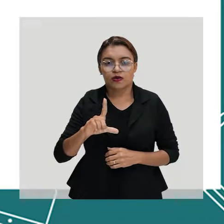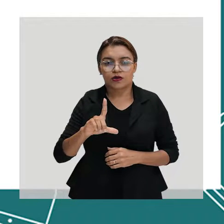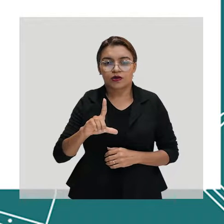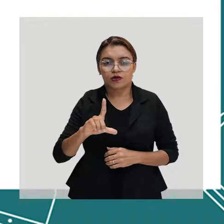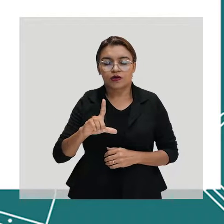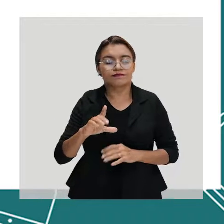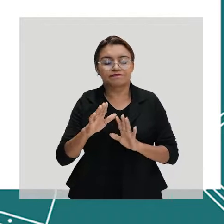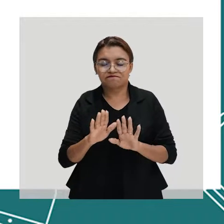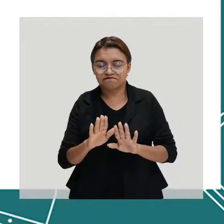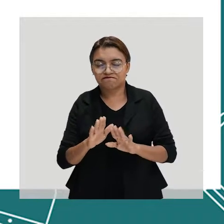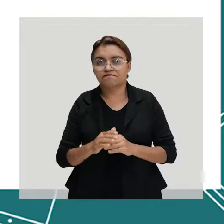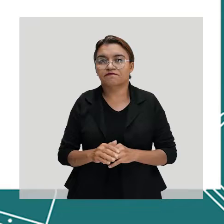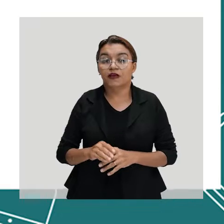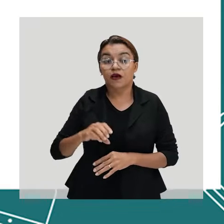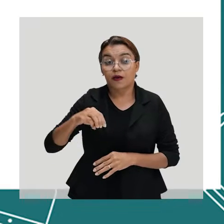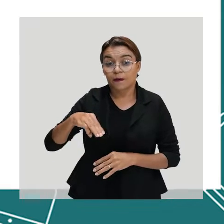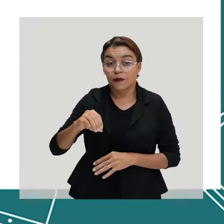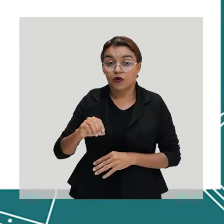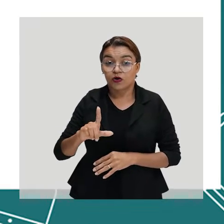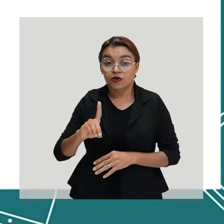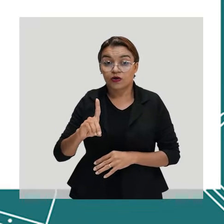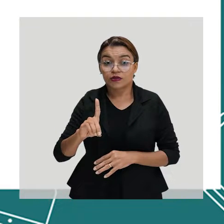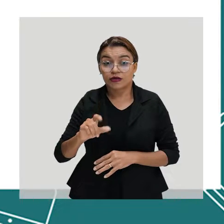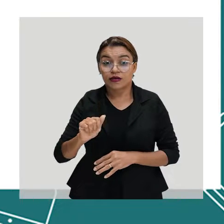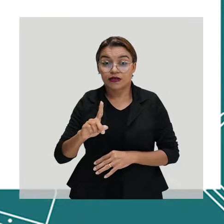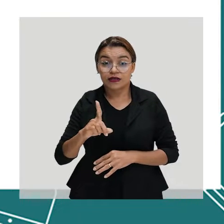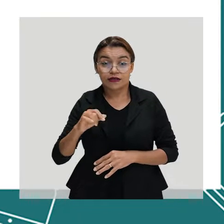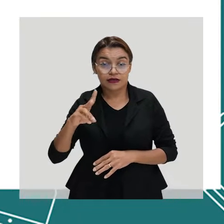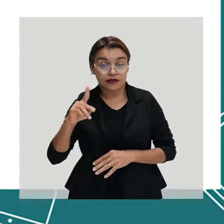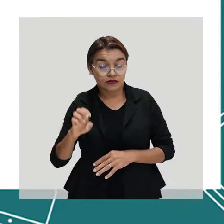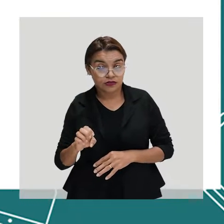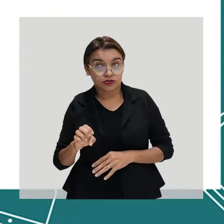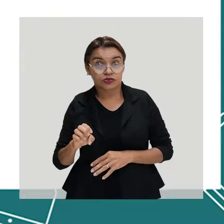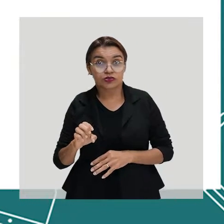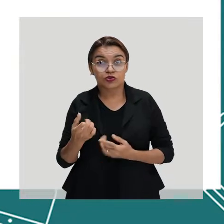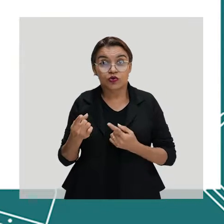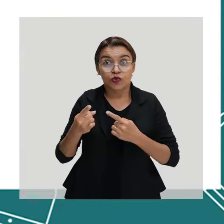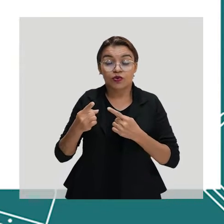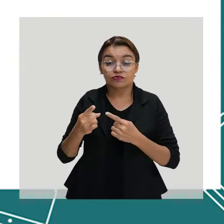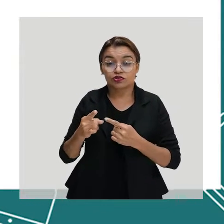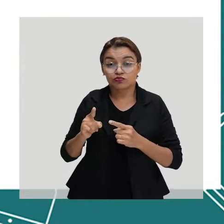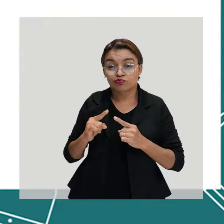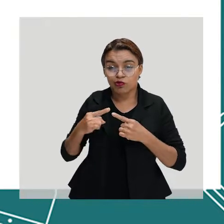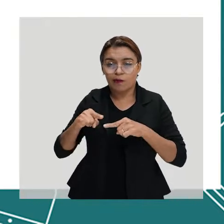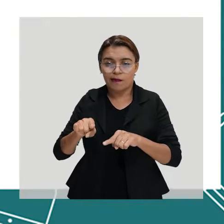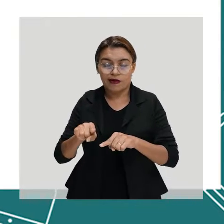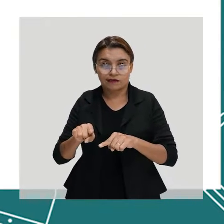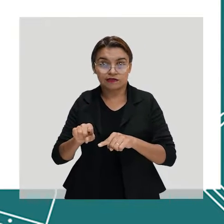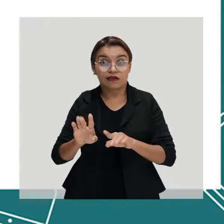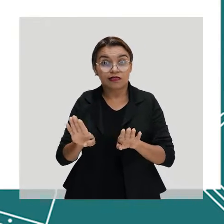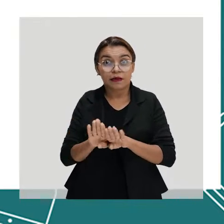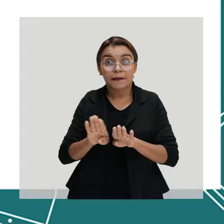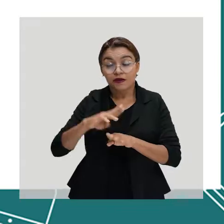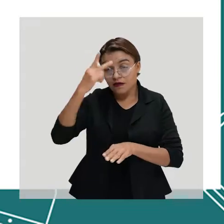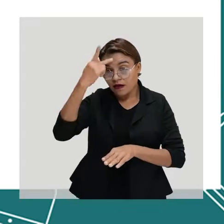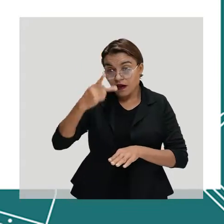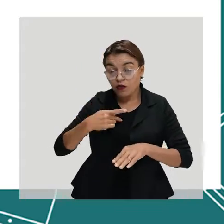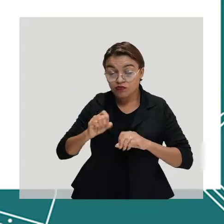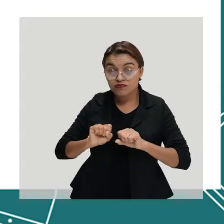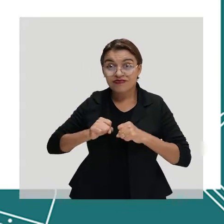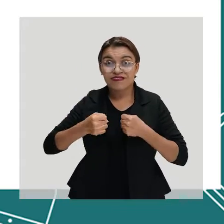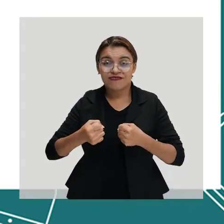versus autodefesa nós iremos entender aqui e tentar visualizar em algumas